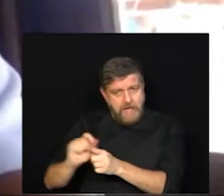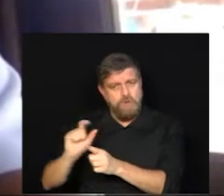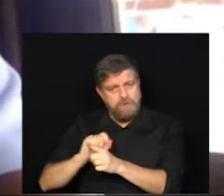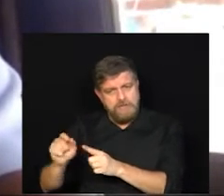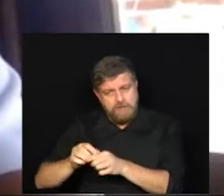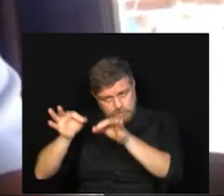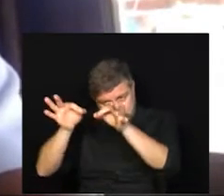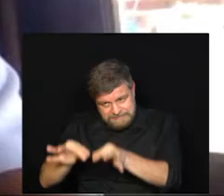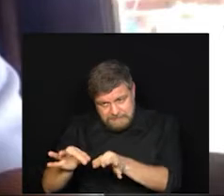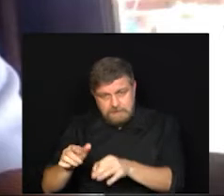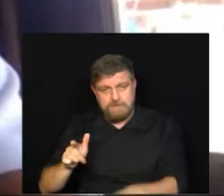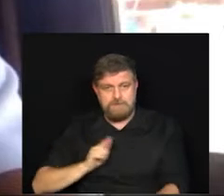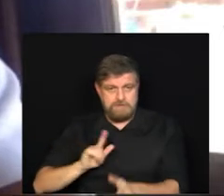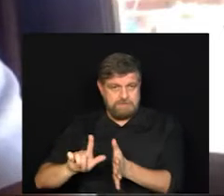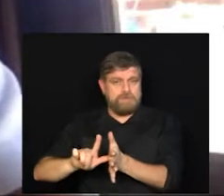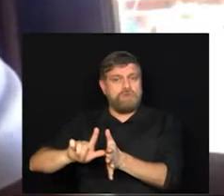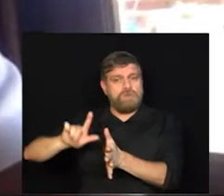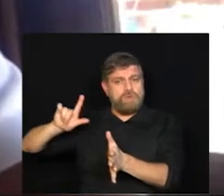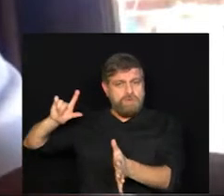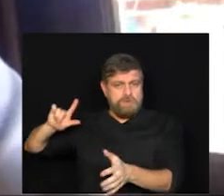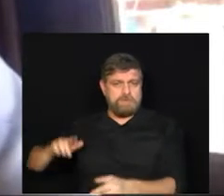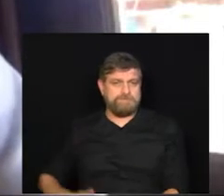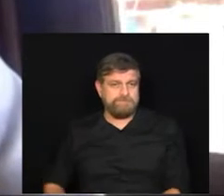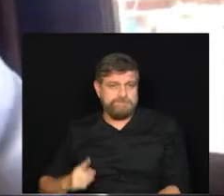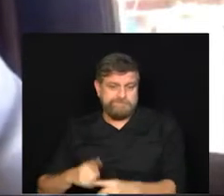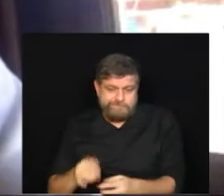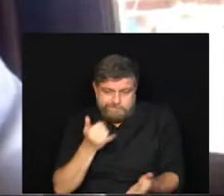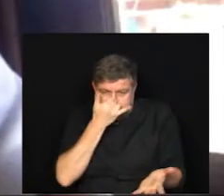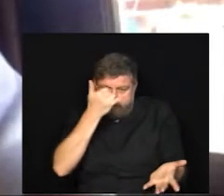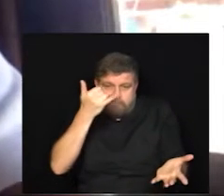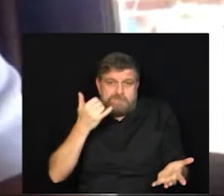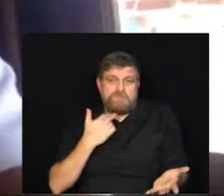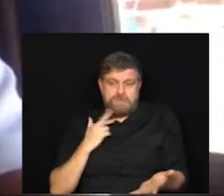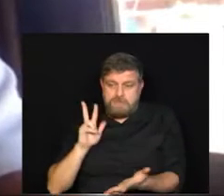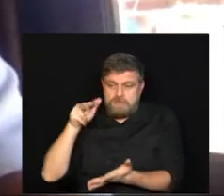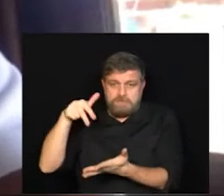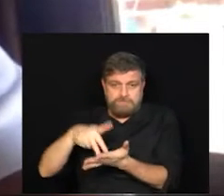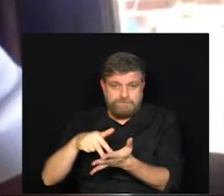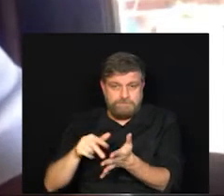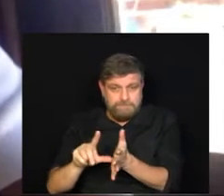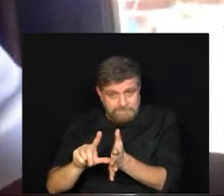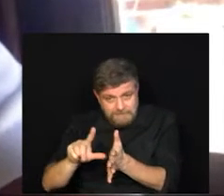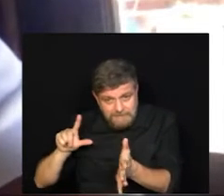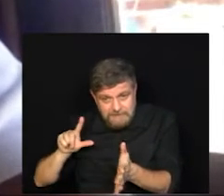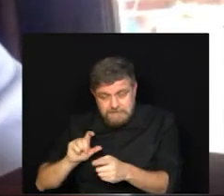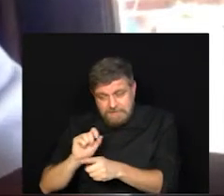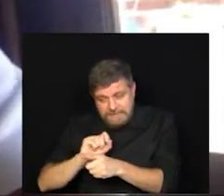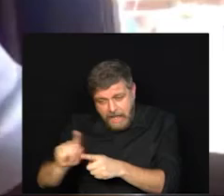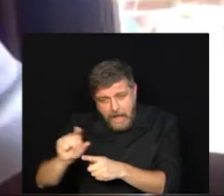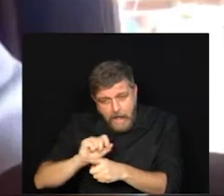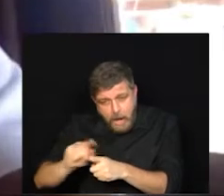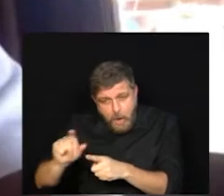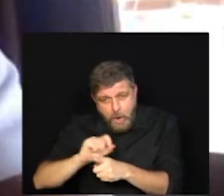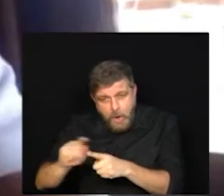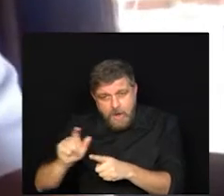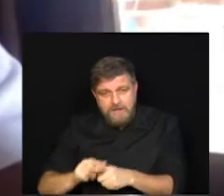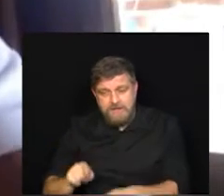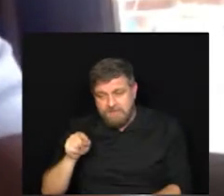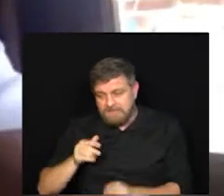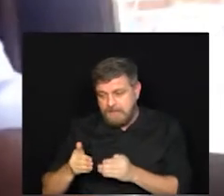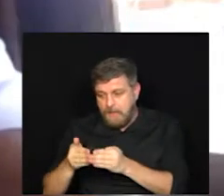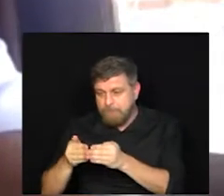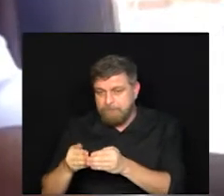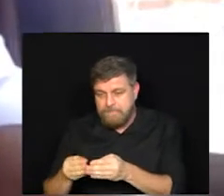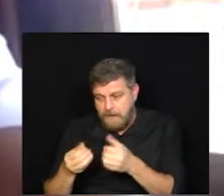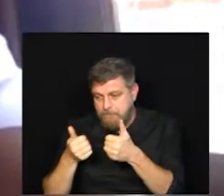Tem que ser com antecedência, né? Até para não... Porque quanto antes você vai alugando, as chances de pegar barcos mais